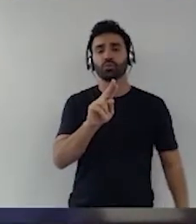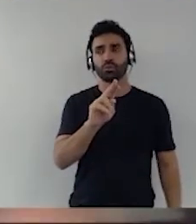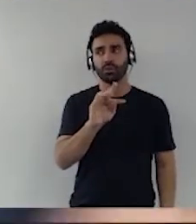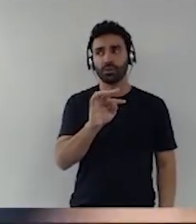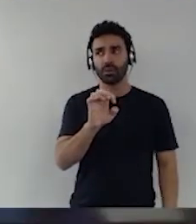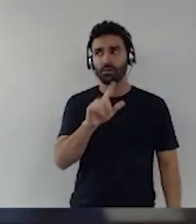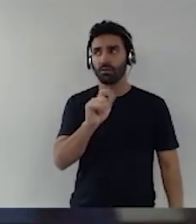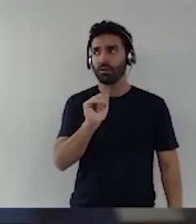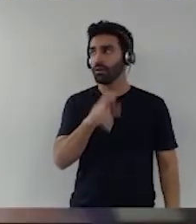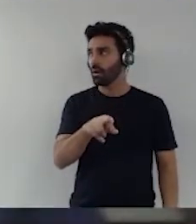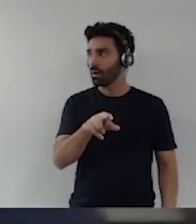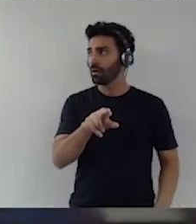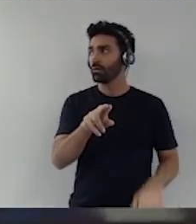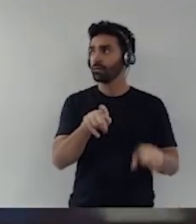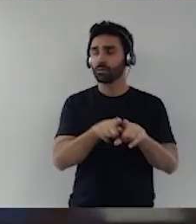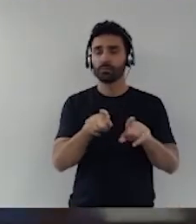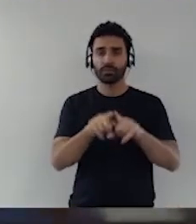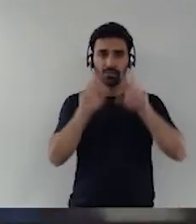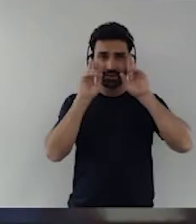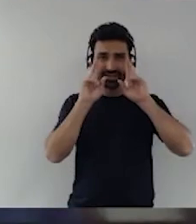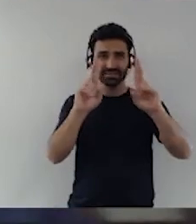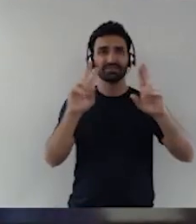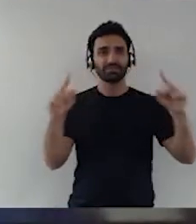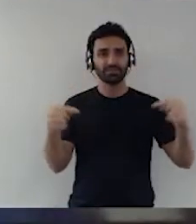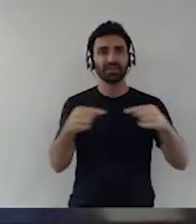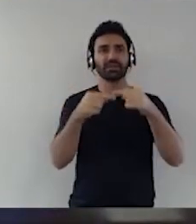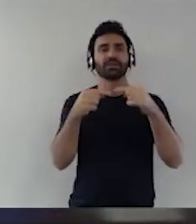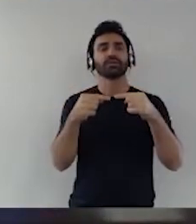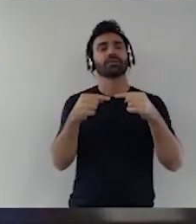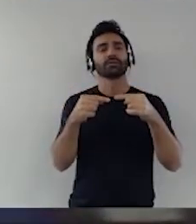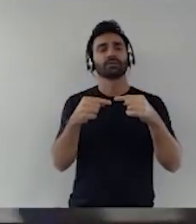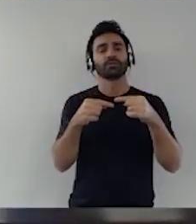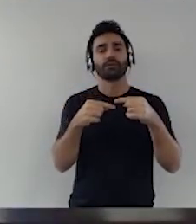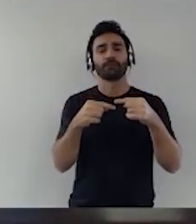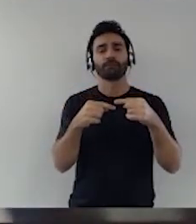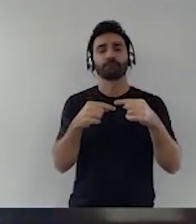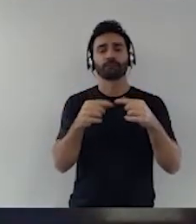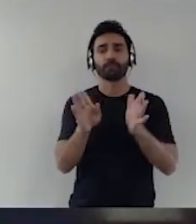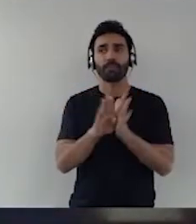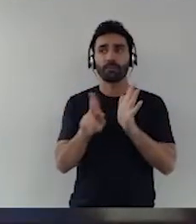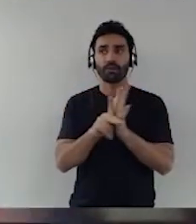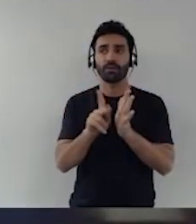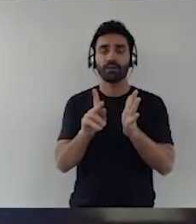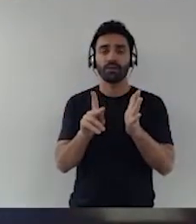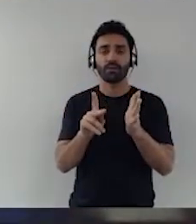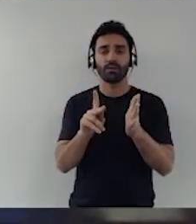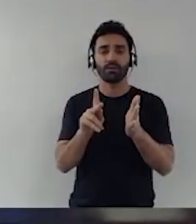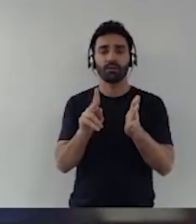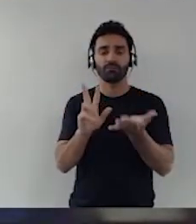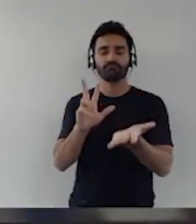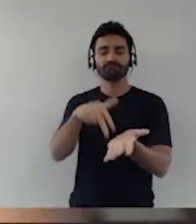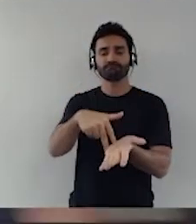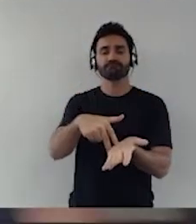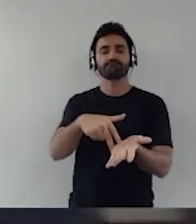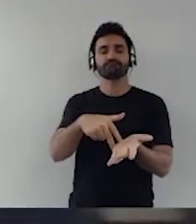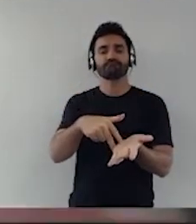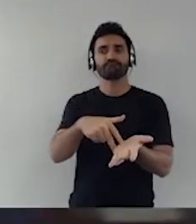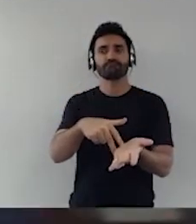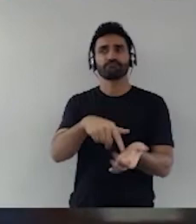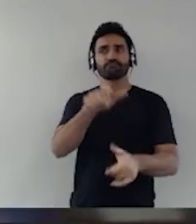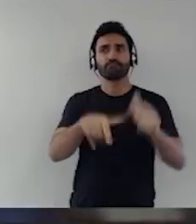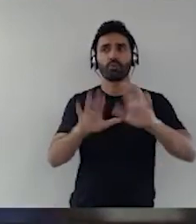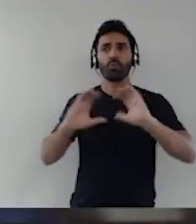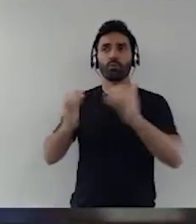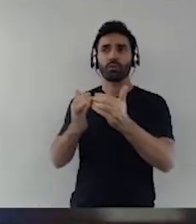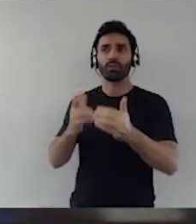Juventude, que cumpre exatamente essa função da desjudicialização e do protagonismo do território, dos atores